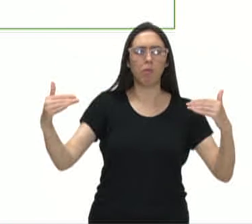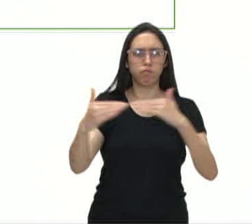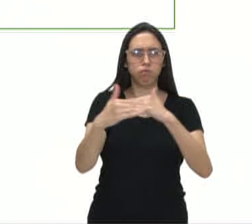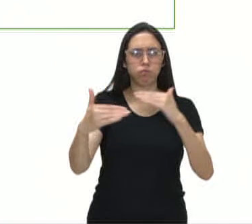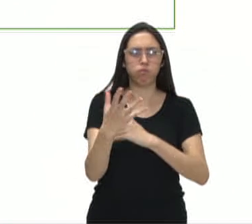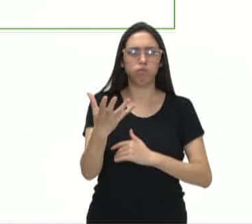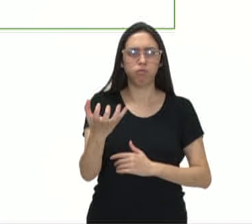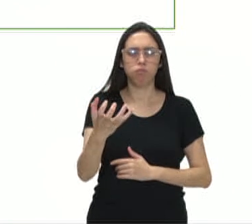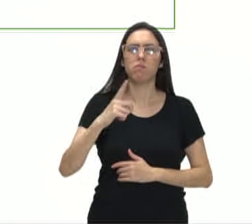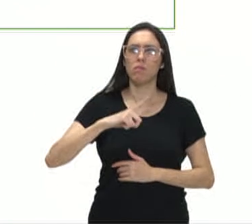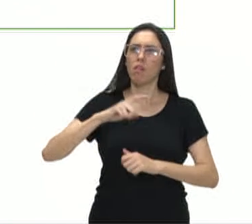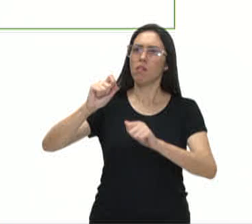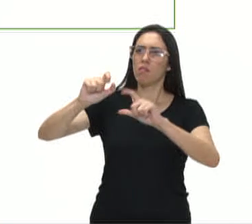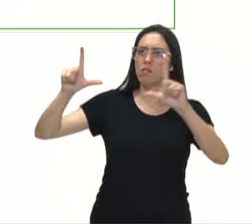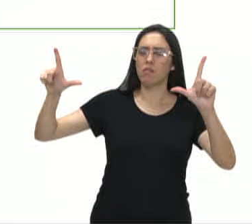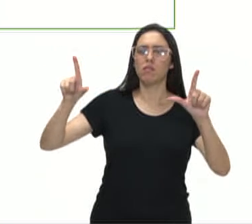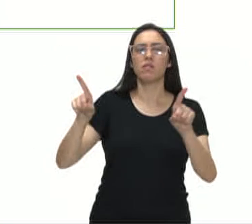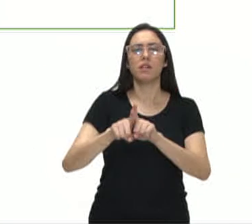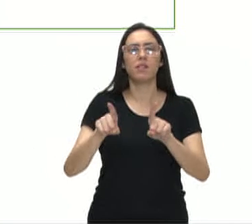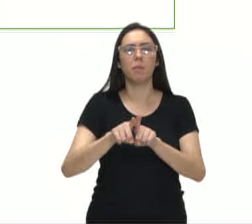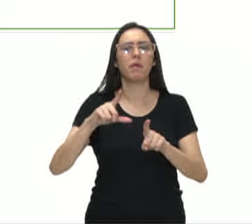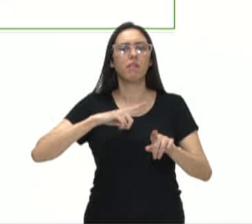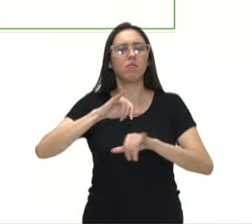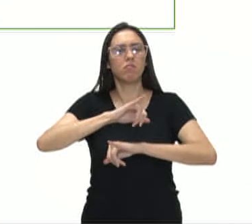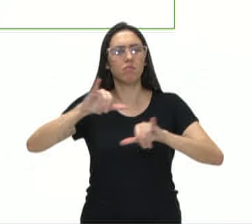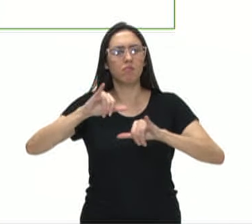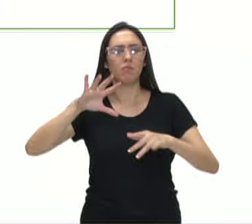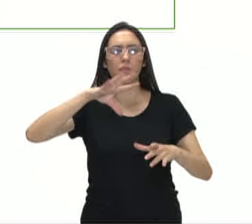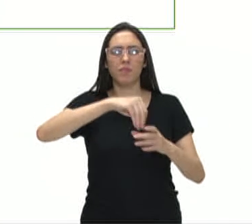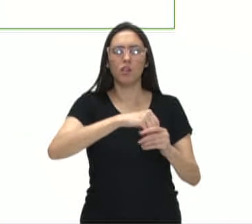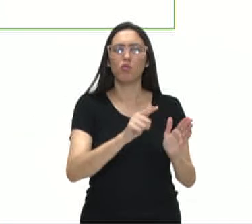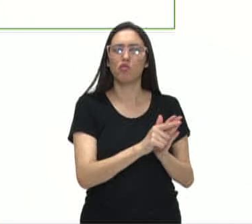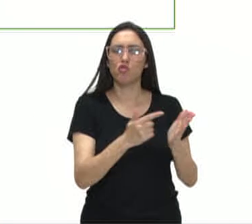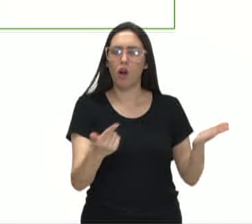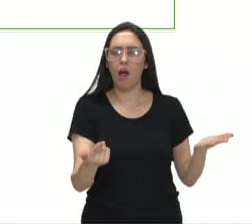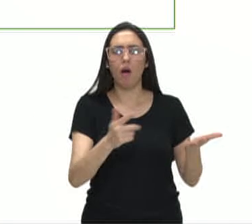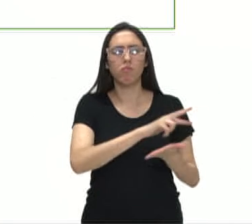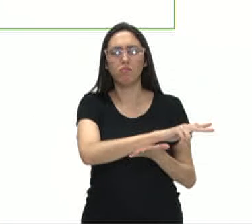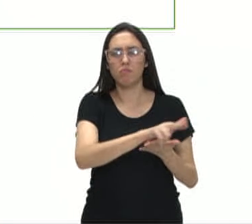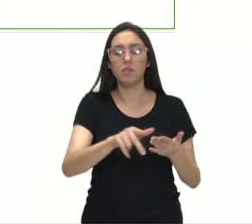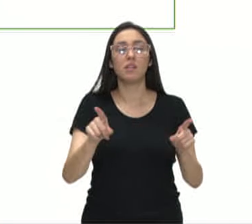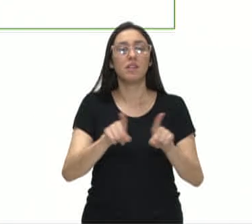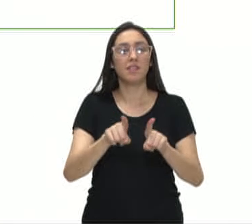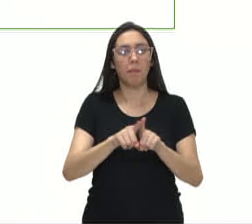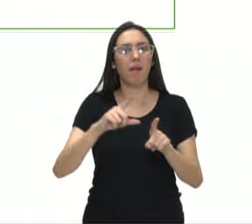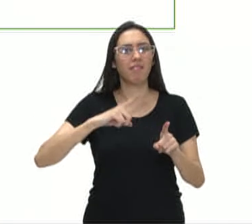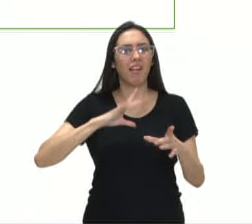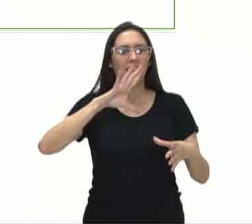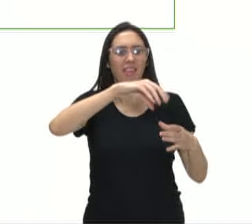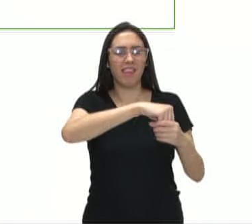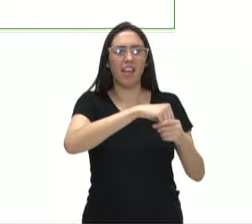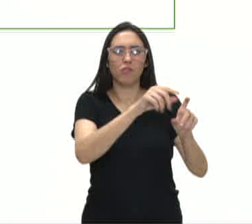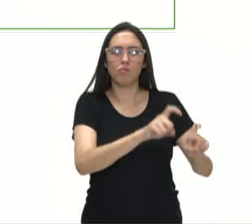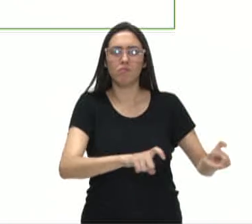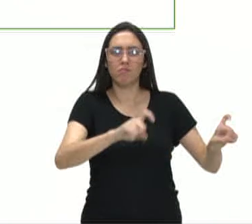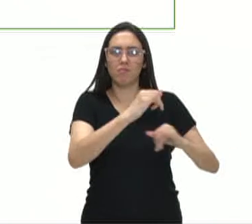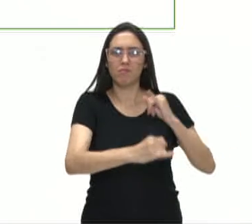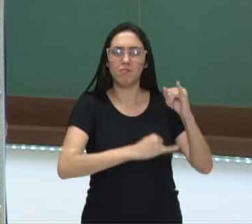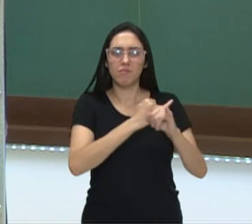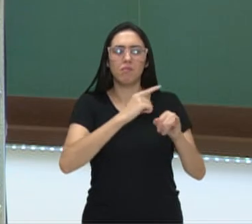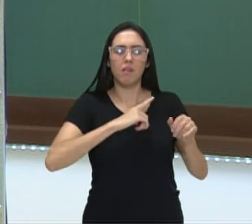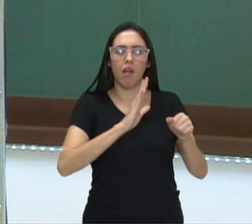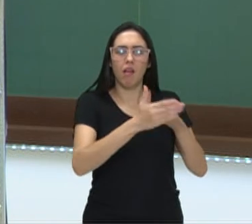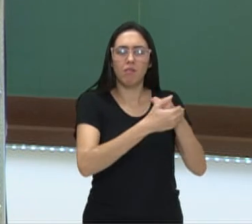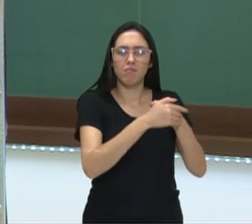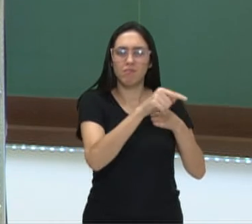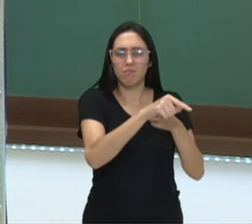das cidades, matérias pagas e anúncios em jornais e tabloides, além do uso da inteligência artificial para criar um